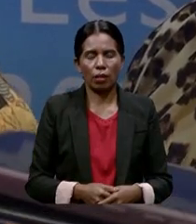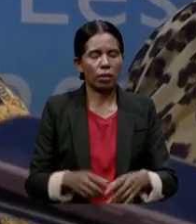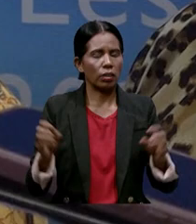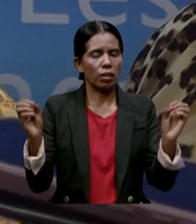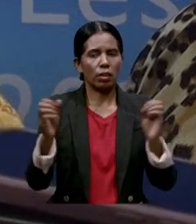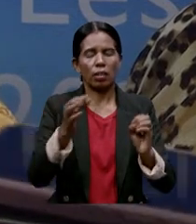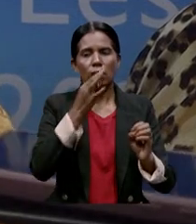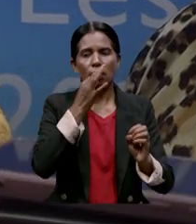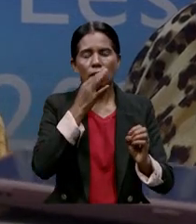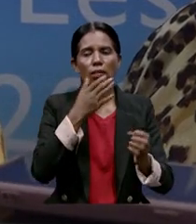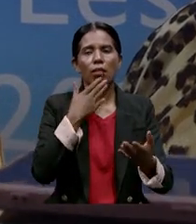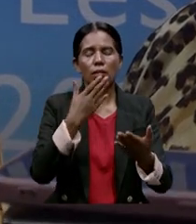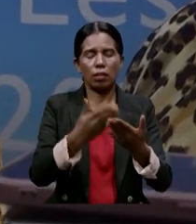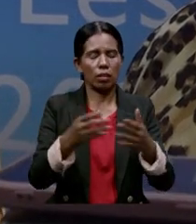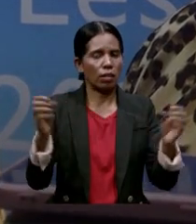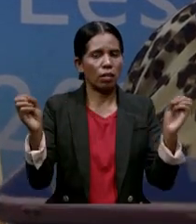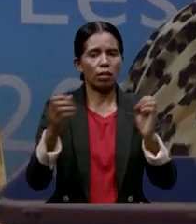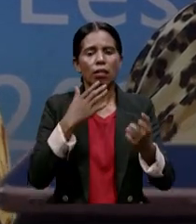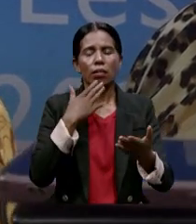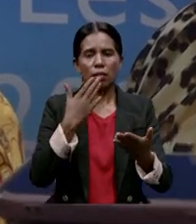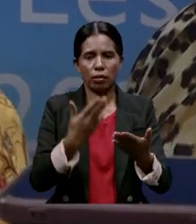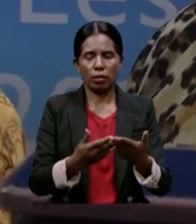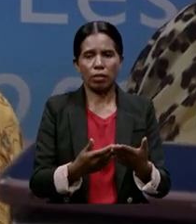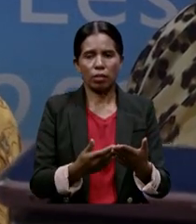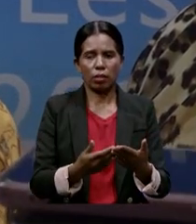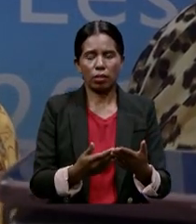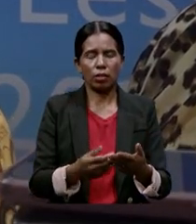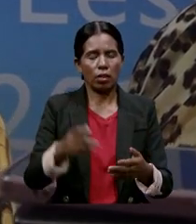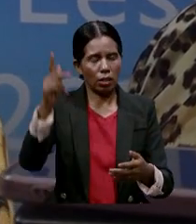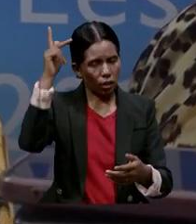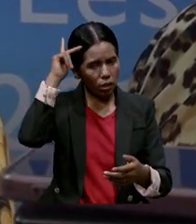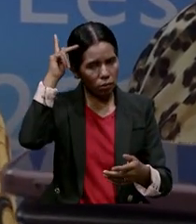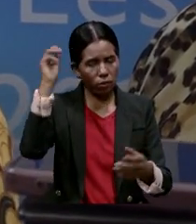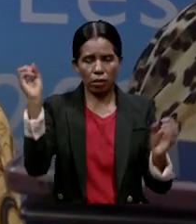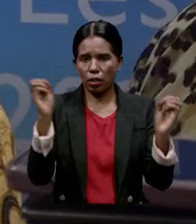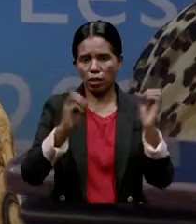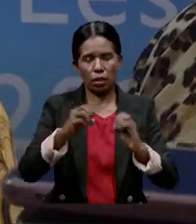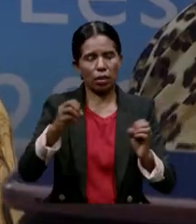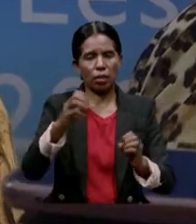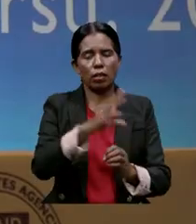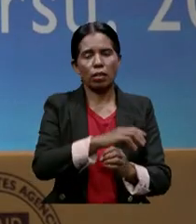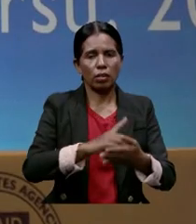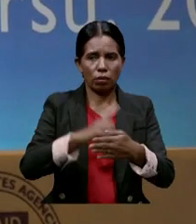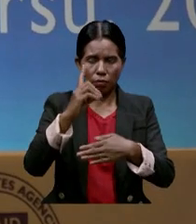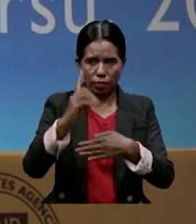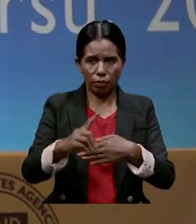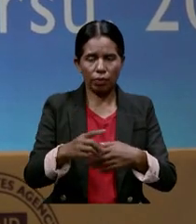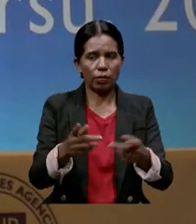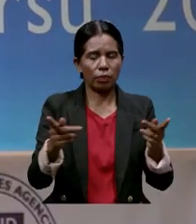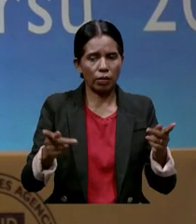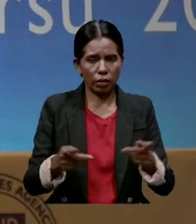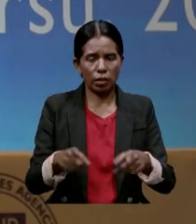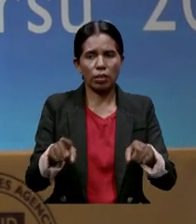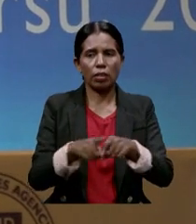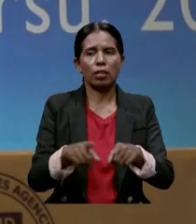ham suficiente, la hija qualidade, ni a cacuta la desenvolve. E a fatinga pesa encargar o